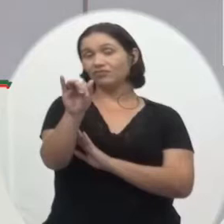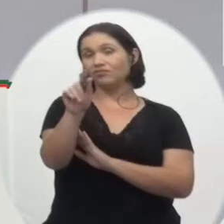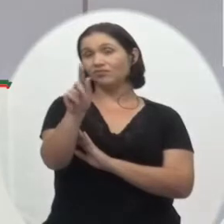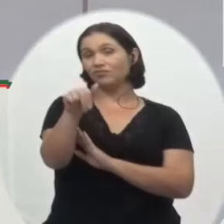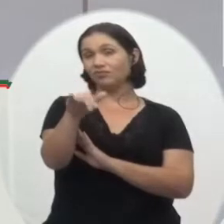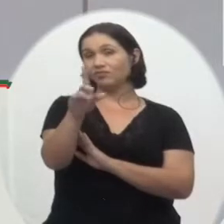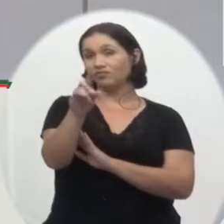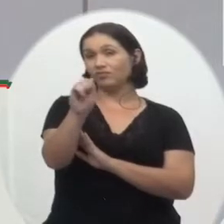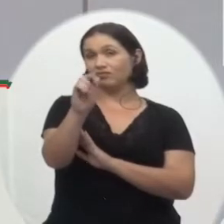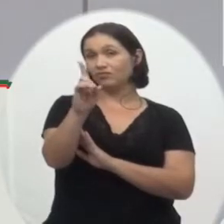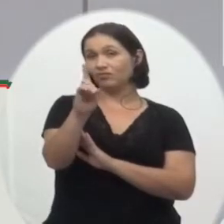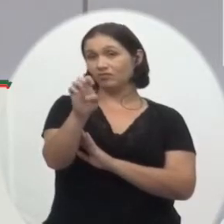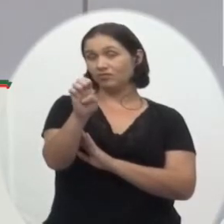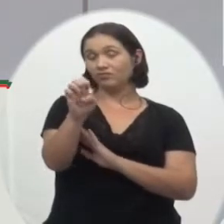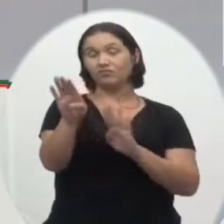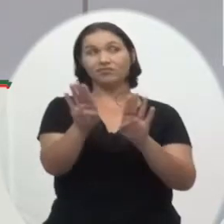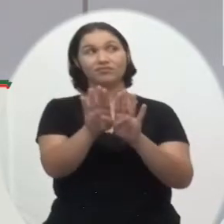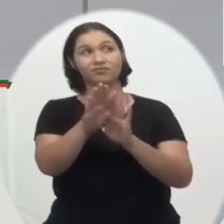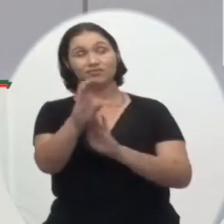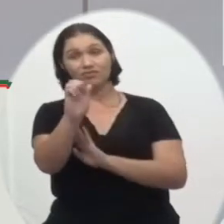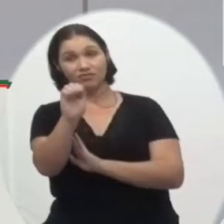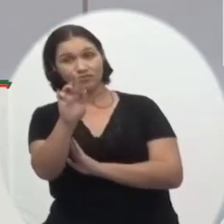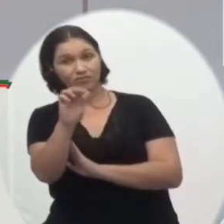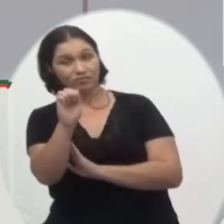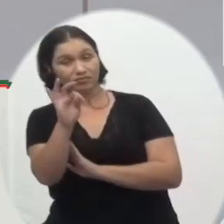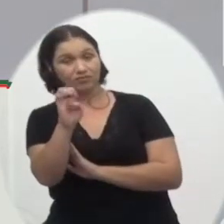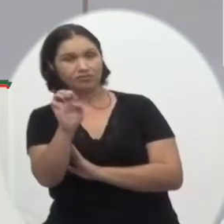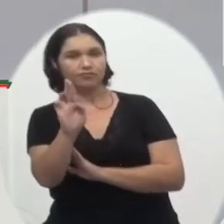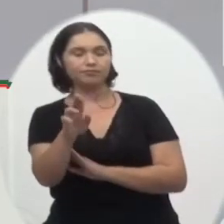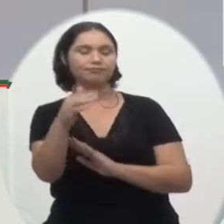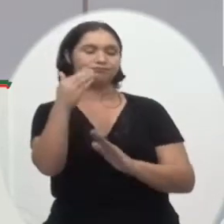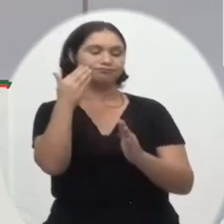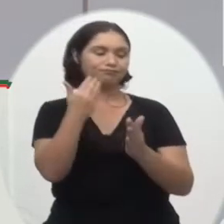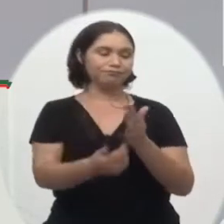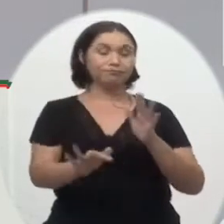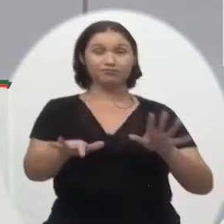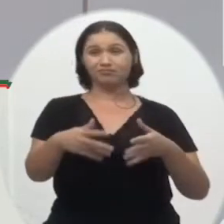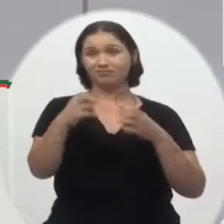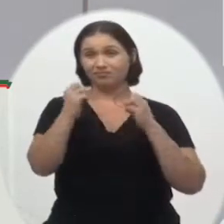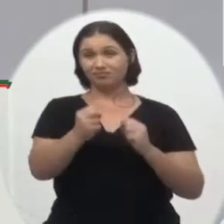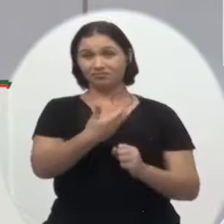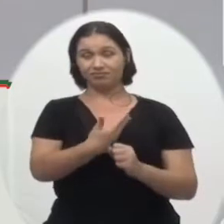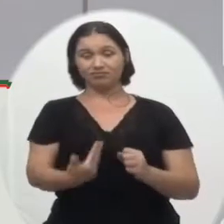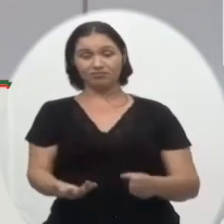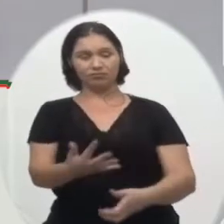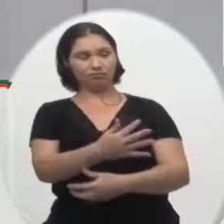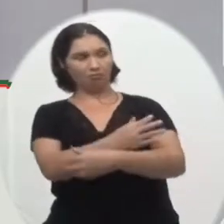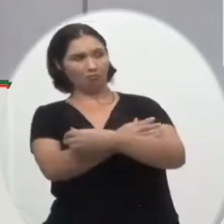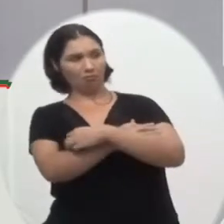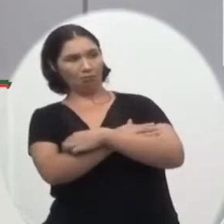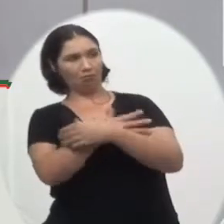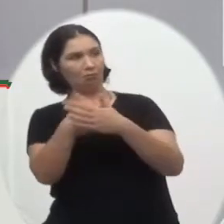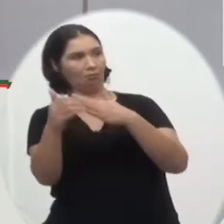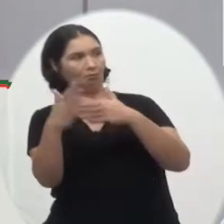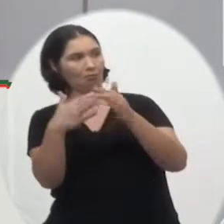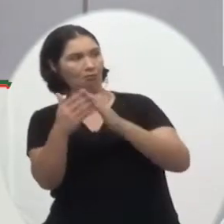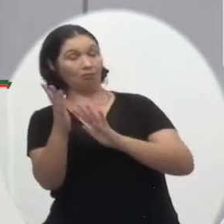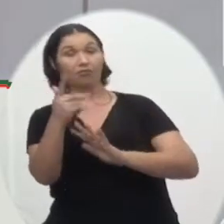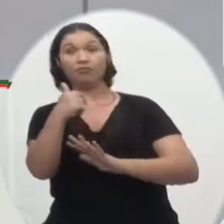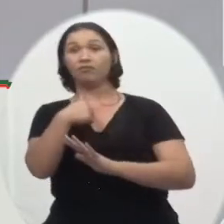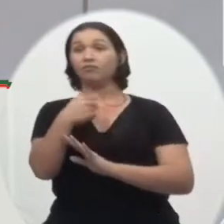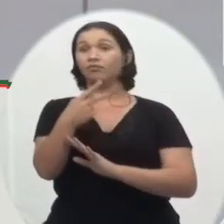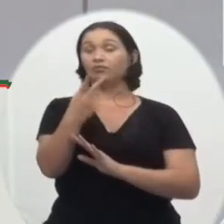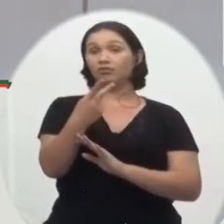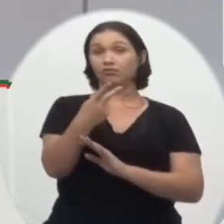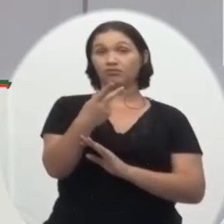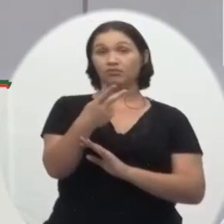E muitas vezes o poder público cruza os braços diante dessa situação. Falo isso de alguém que há mais